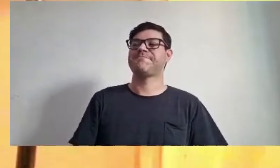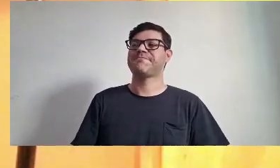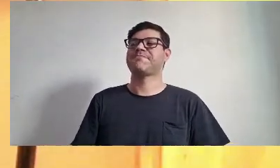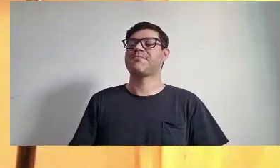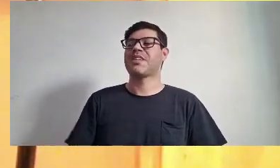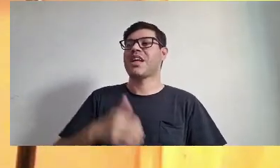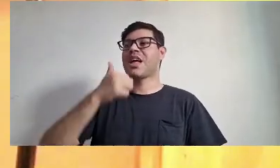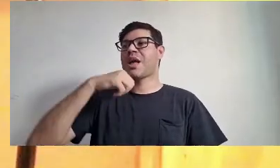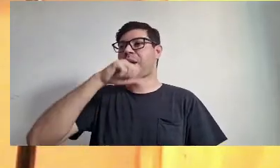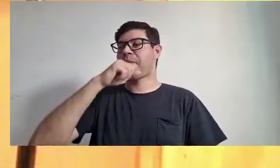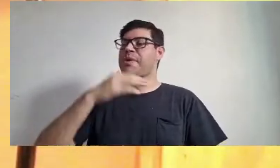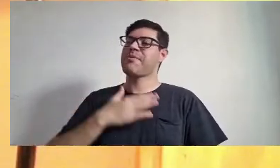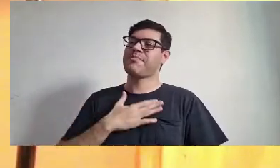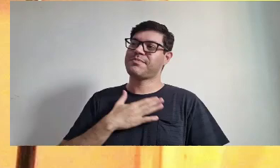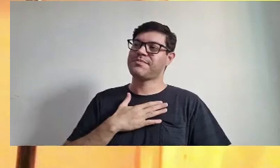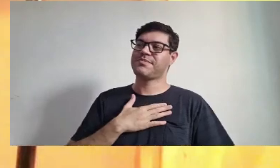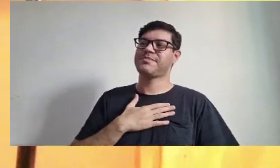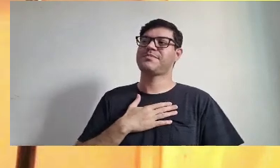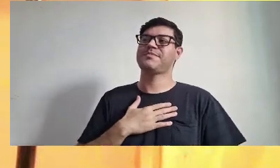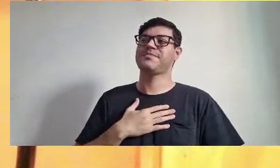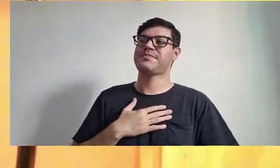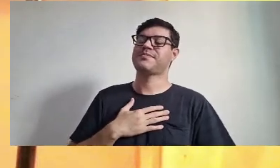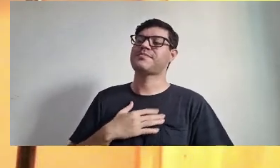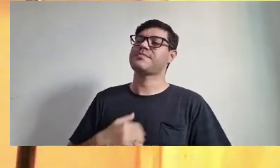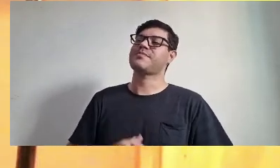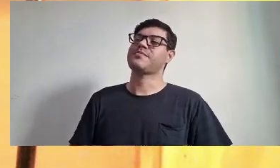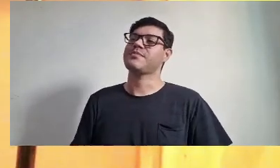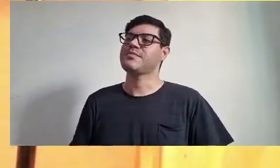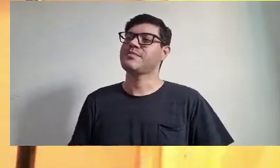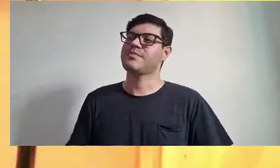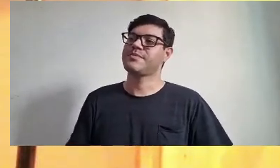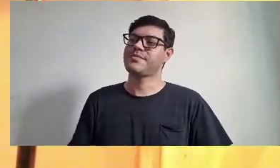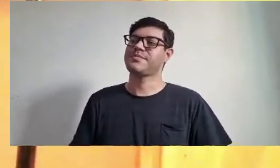mãe me ha dito mais parlare com desconhecido.